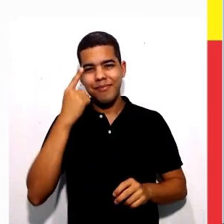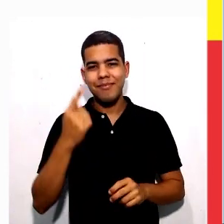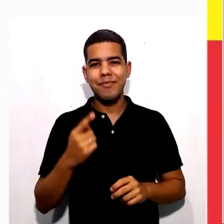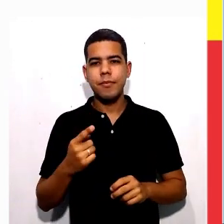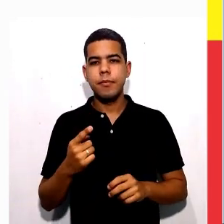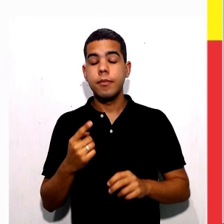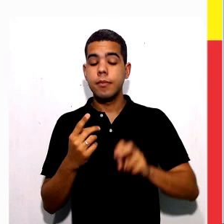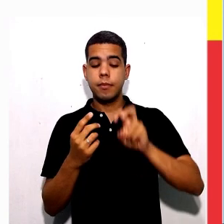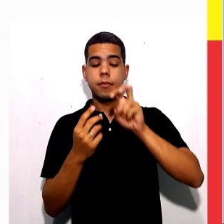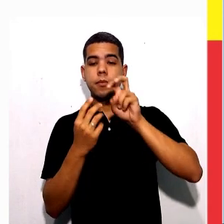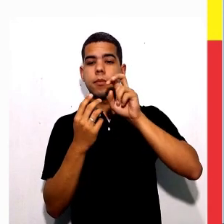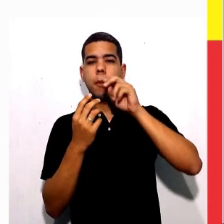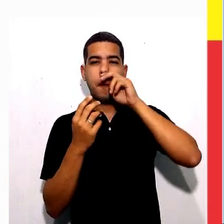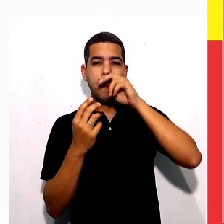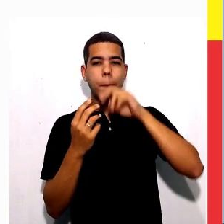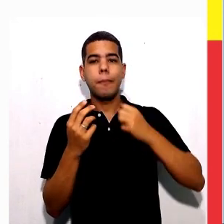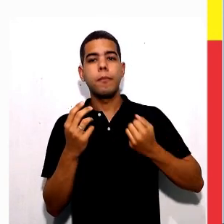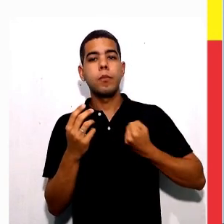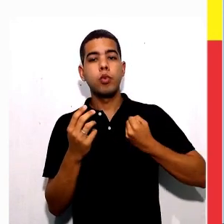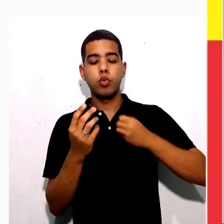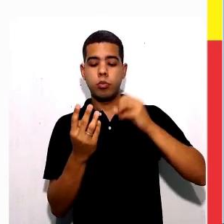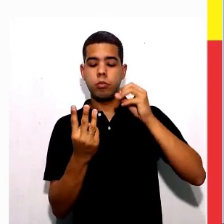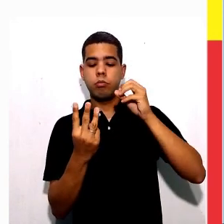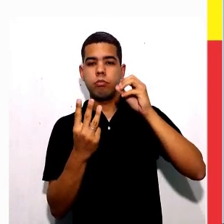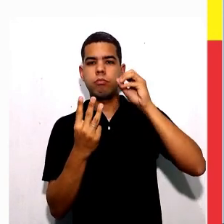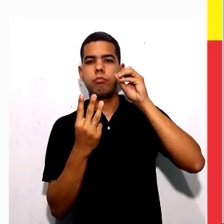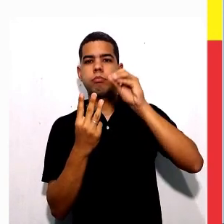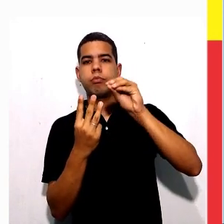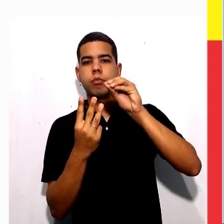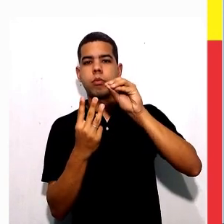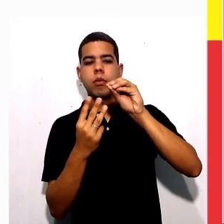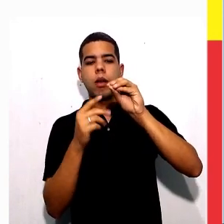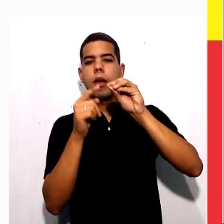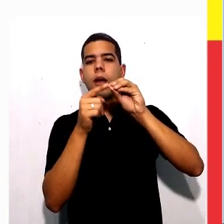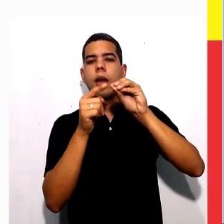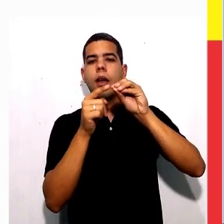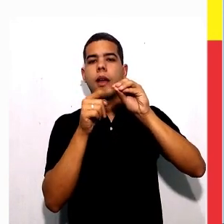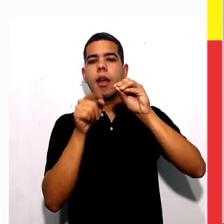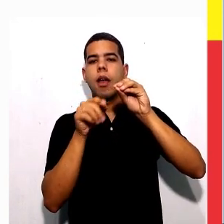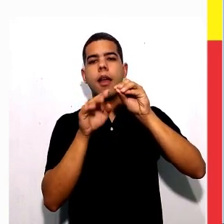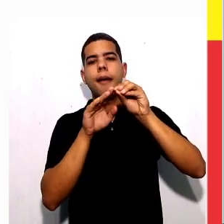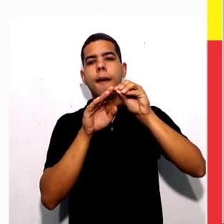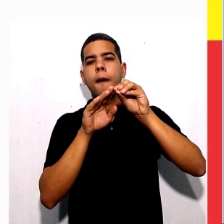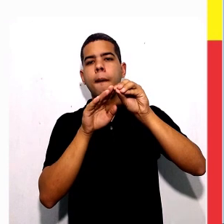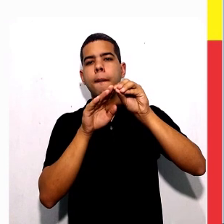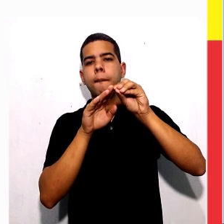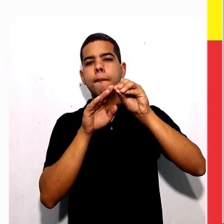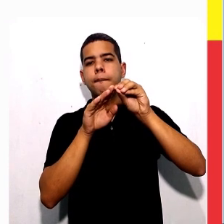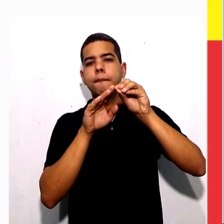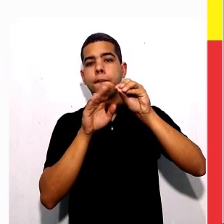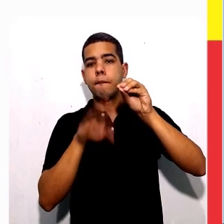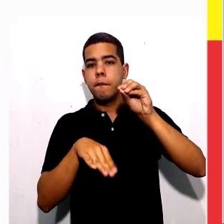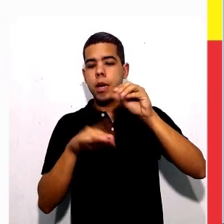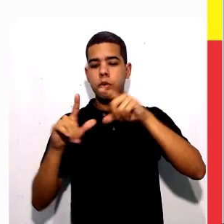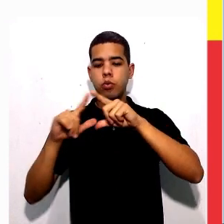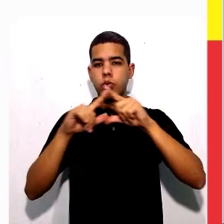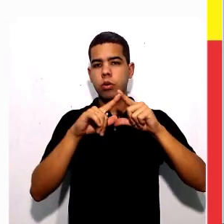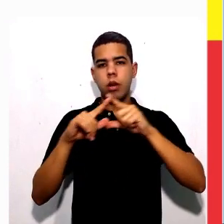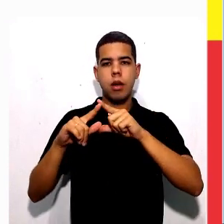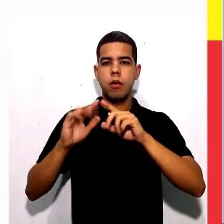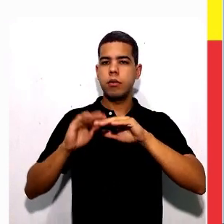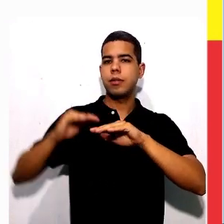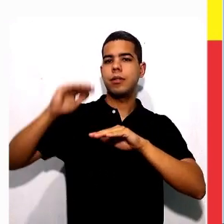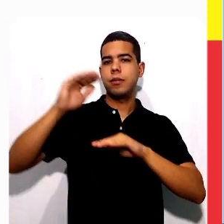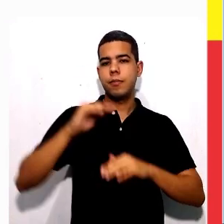que o elevado, né, o expoente da potência, é sempre menos a quantidade de triângulo. Tem